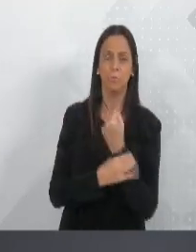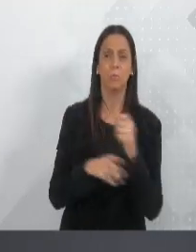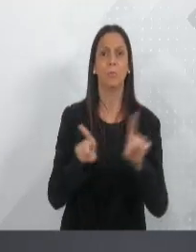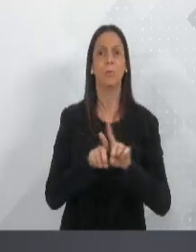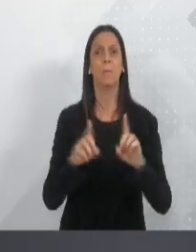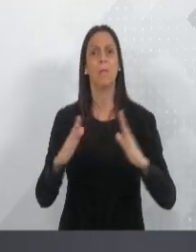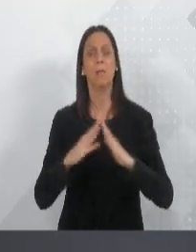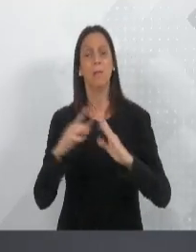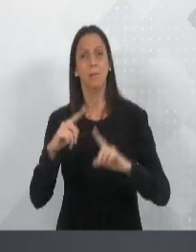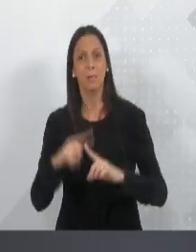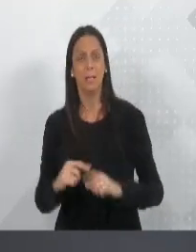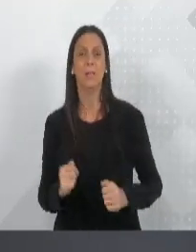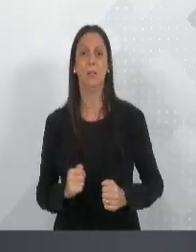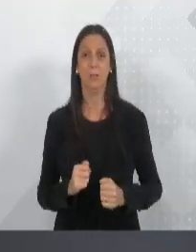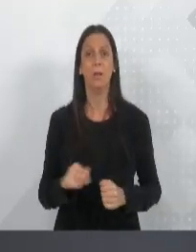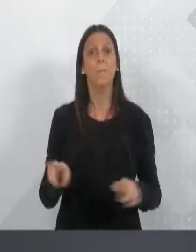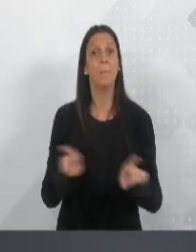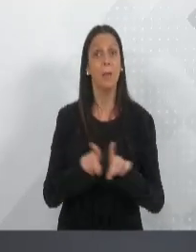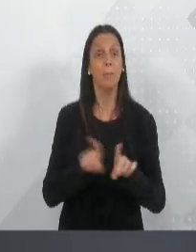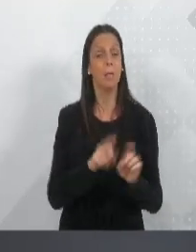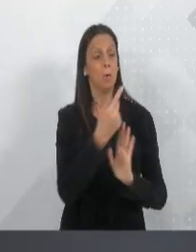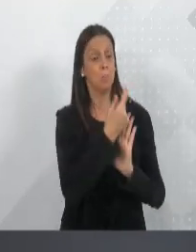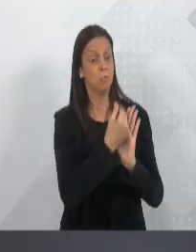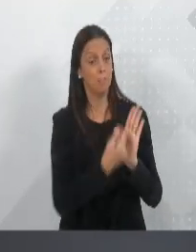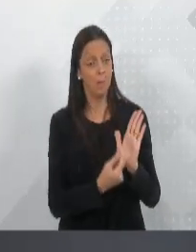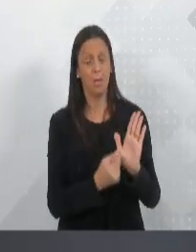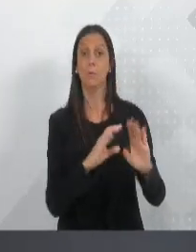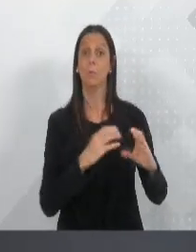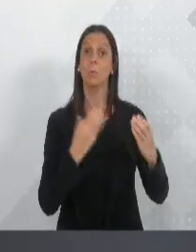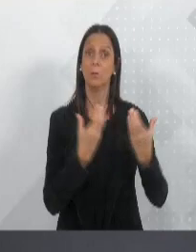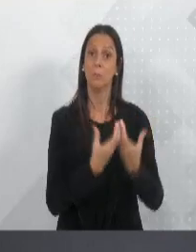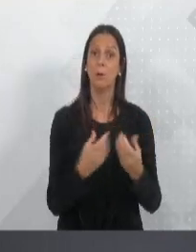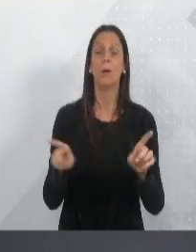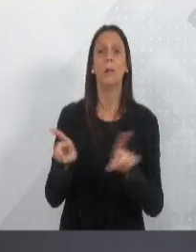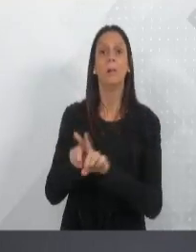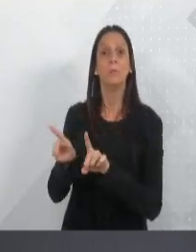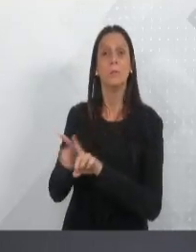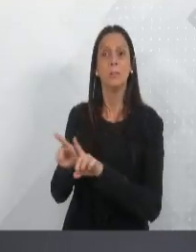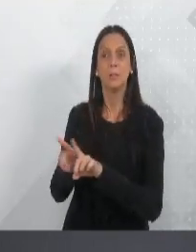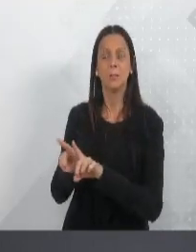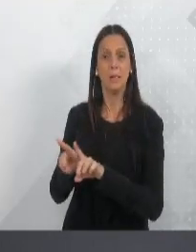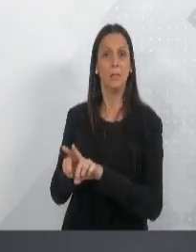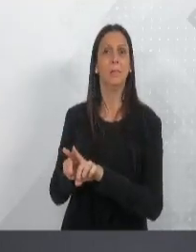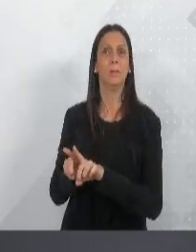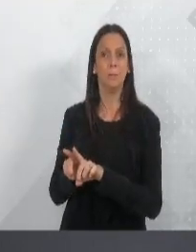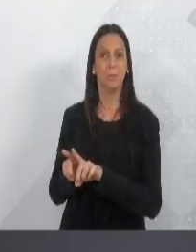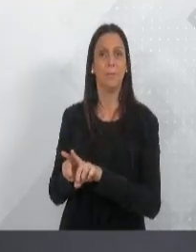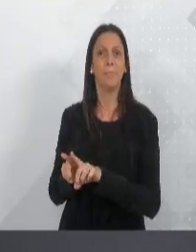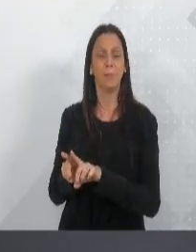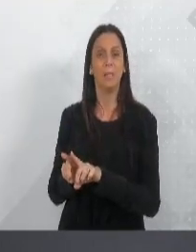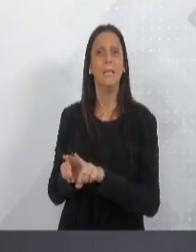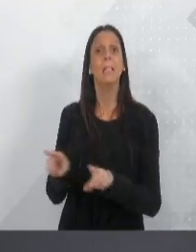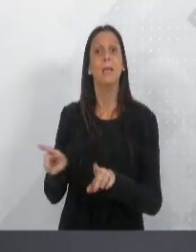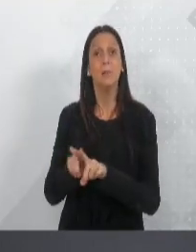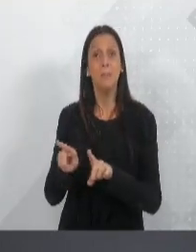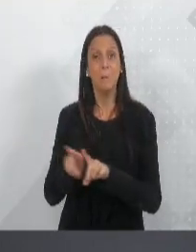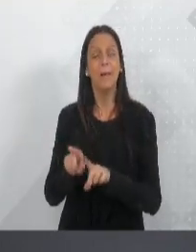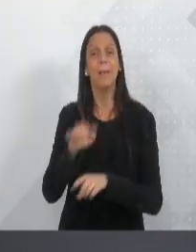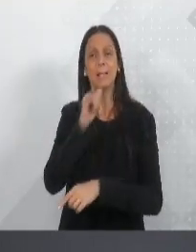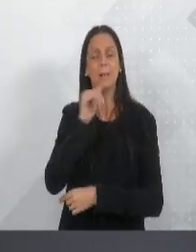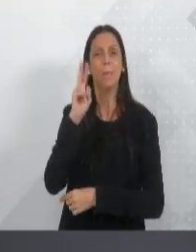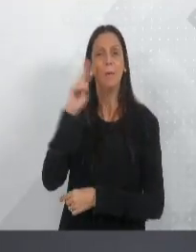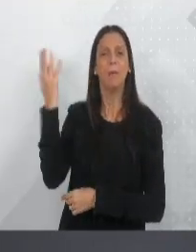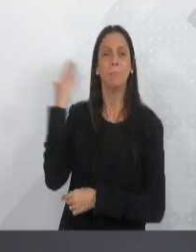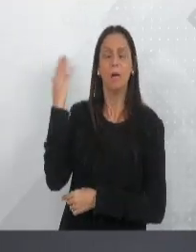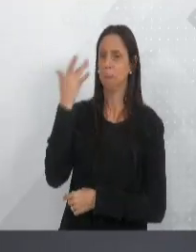moradores né do orçamento participativo do Conselho de desenvolvimento de bairro de fim de tantos e tantos movimentos e e confesso que naquela época nem